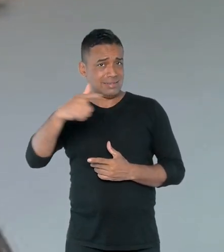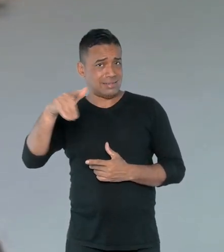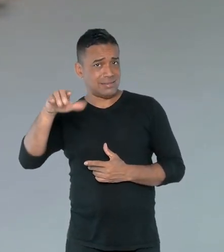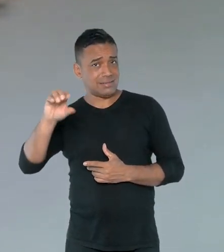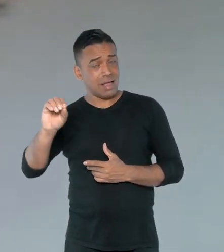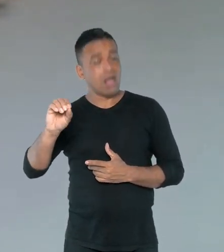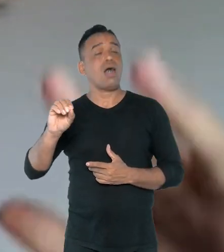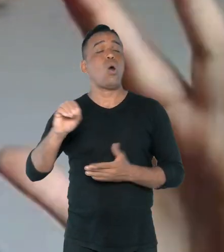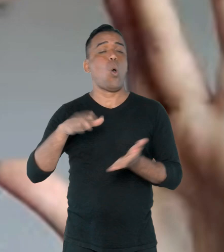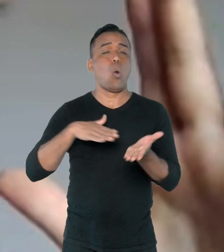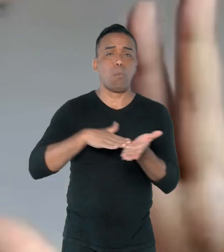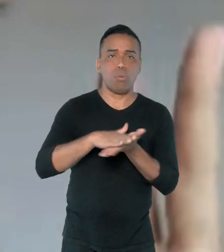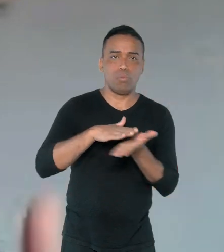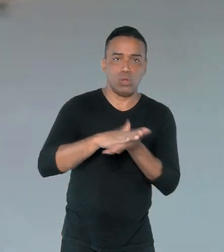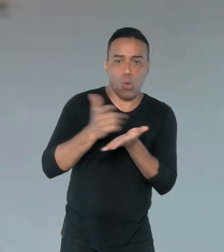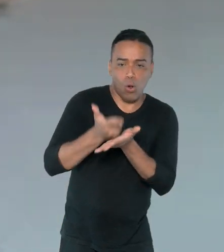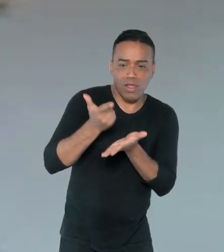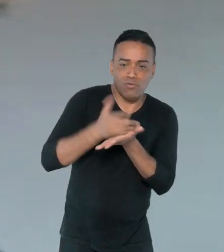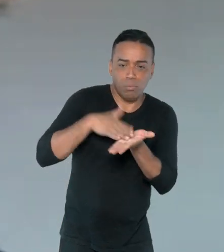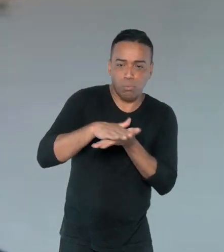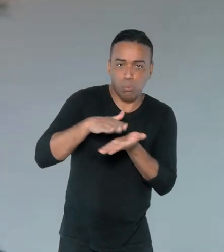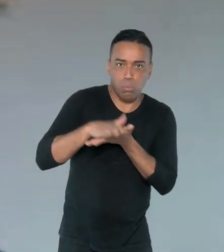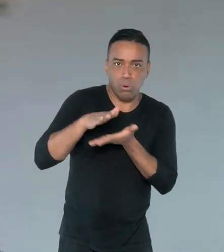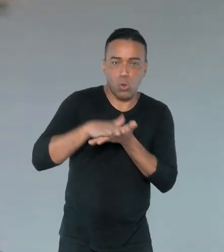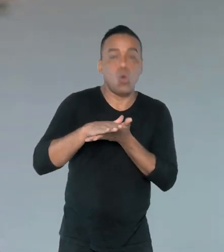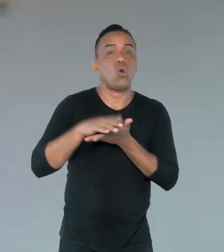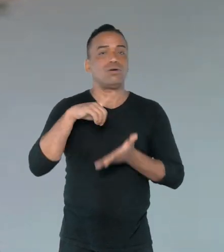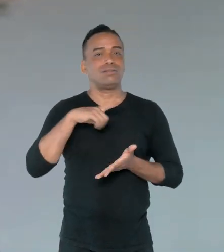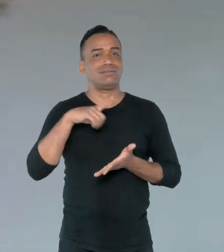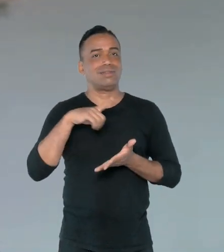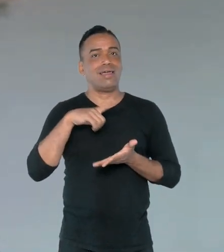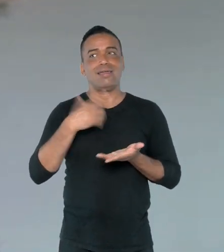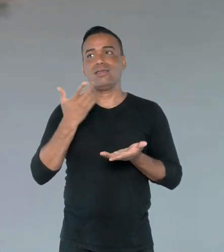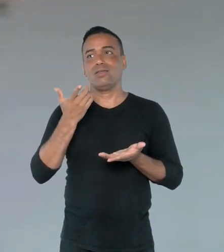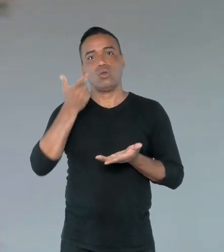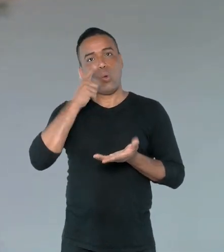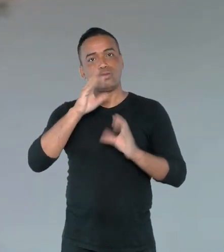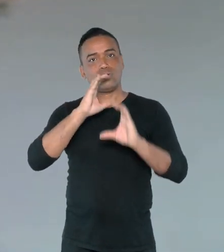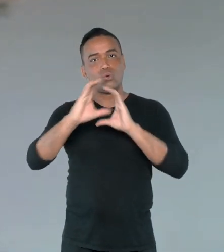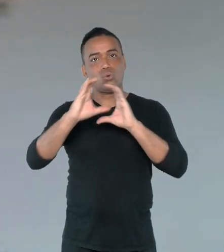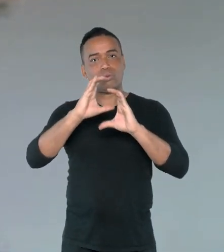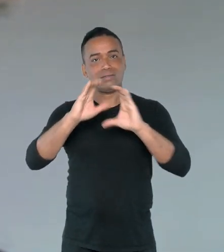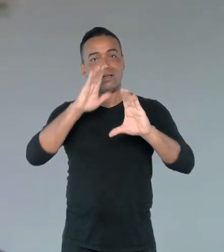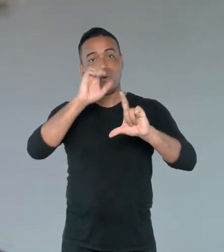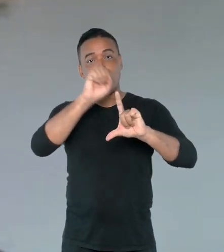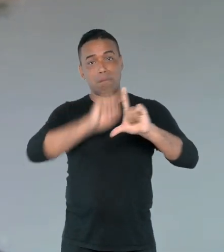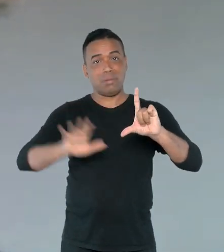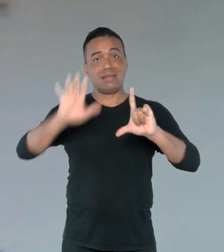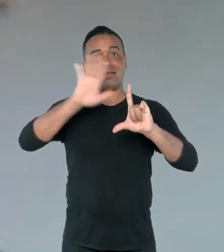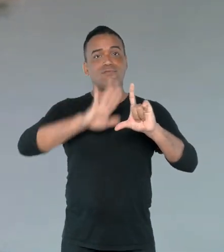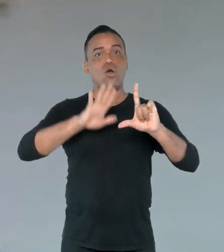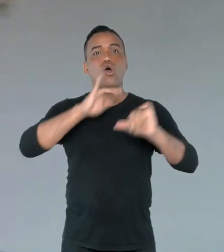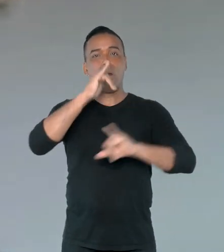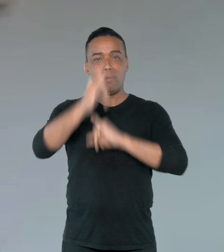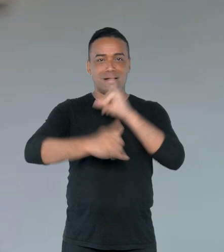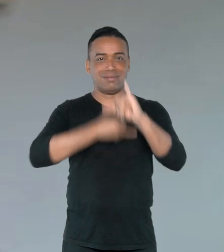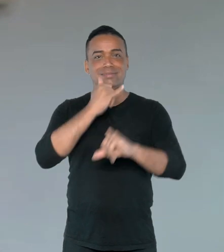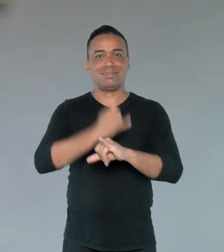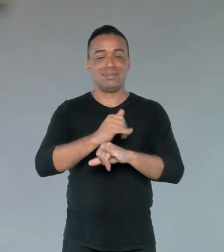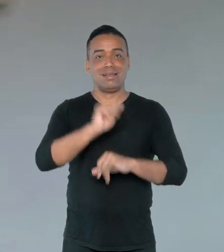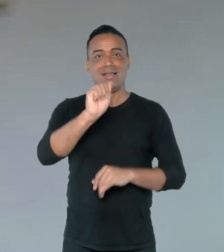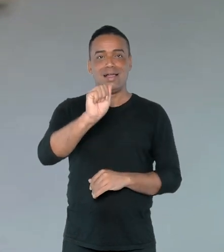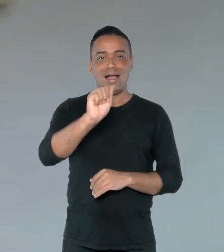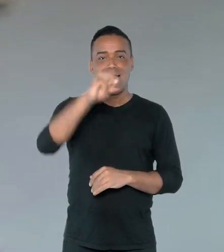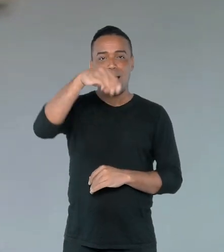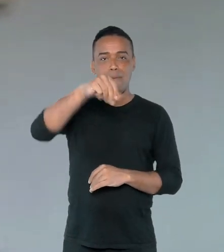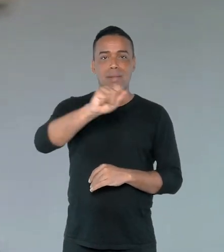publicaram o livro. Eles têm um canal de comunicação com plataformas digitais, né? A